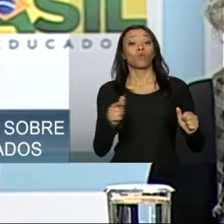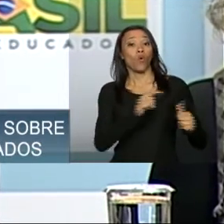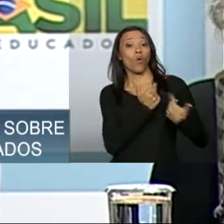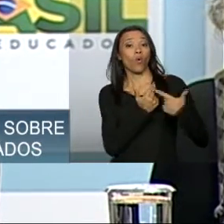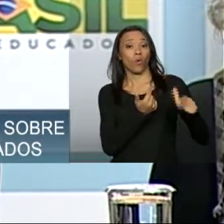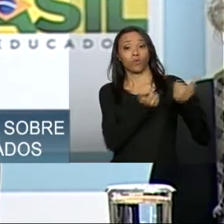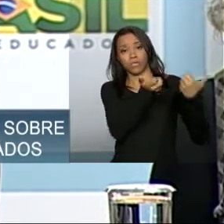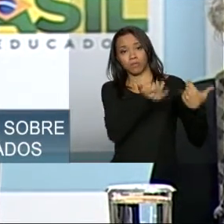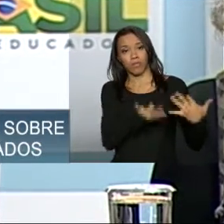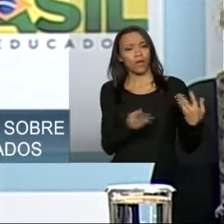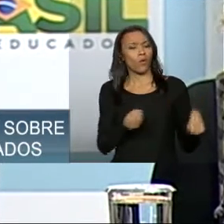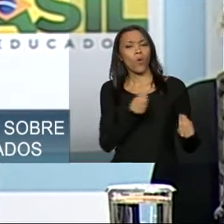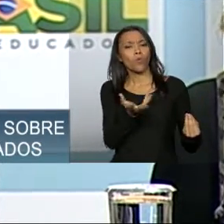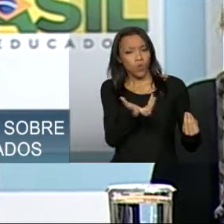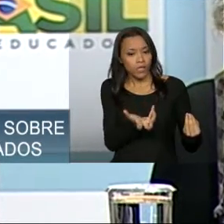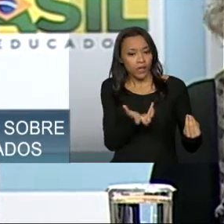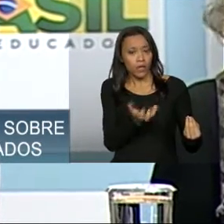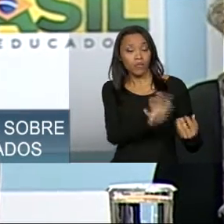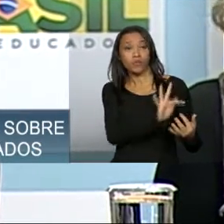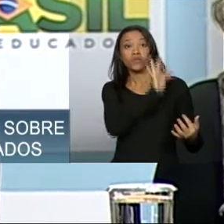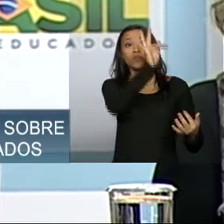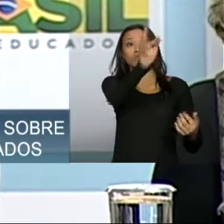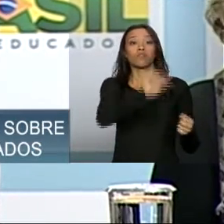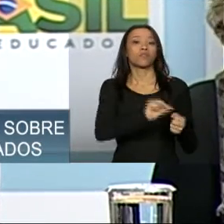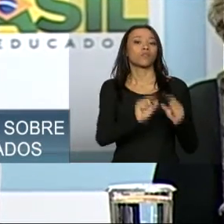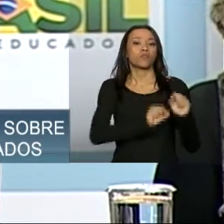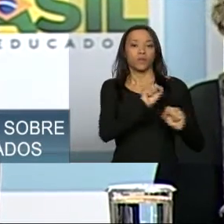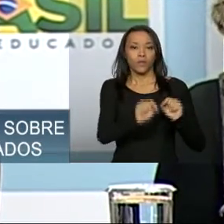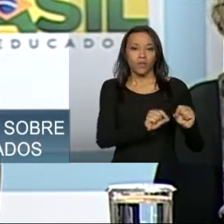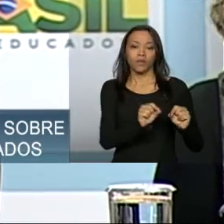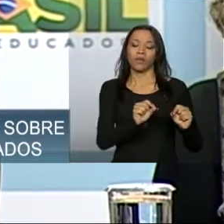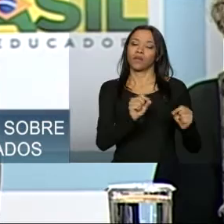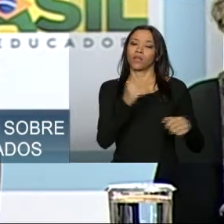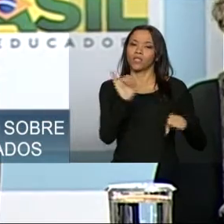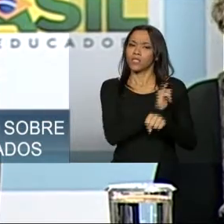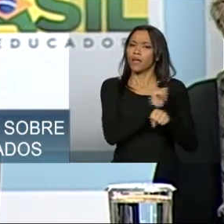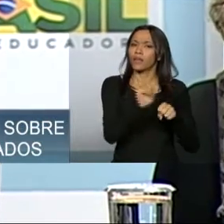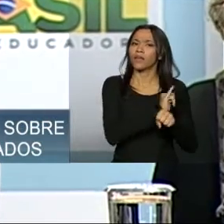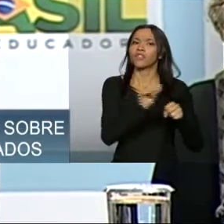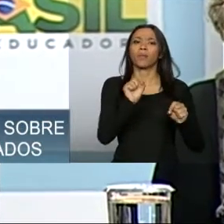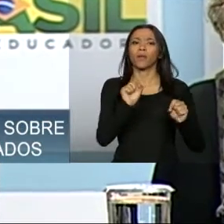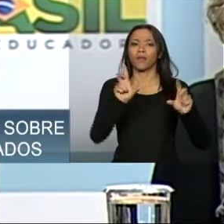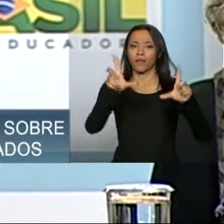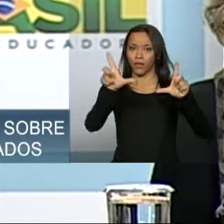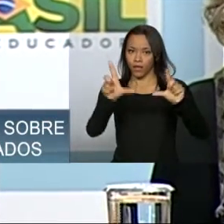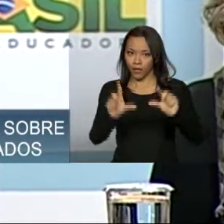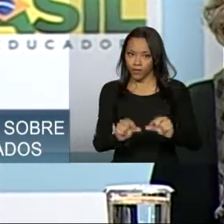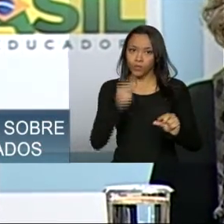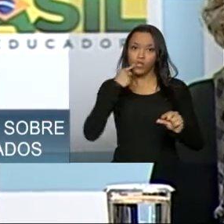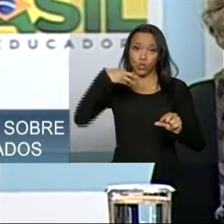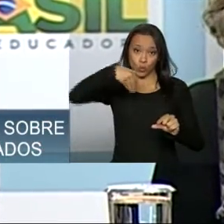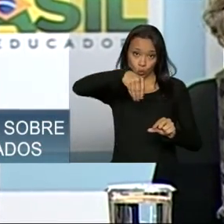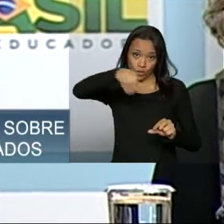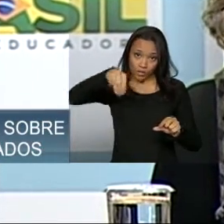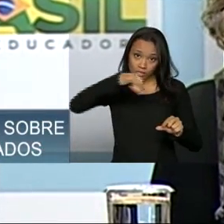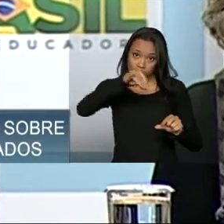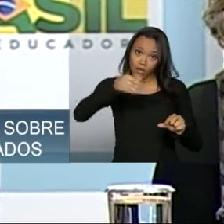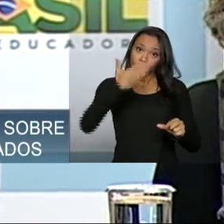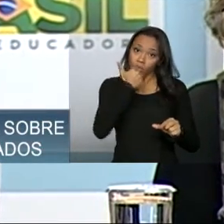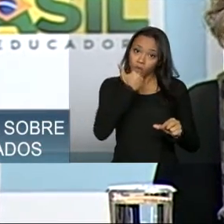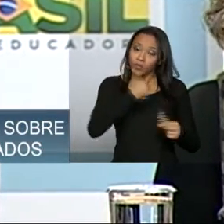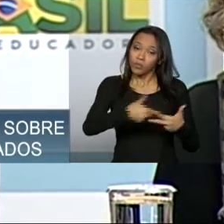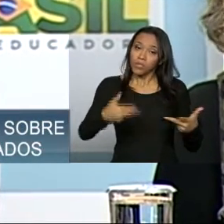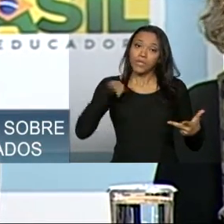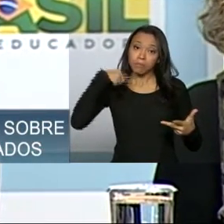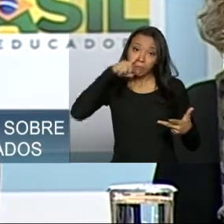de onde nós estamos e onde queremos chegar, né, em relação à estratégia para a redução do sol na linha de prevenção do fator de